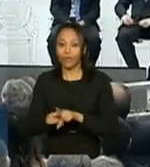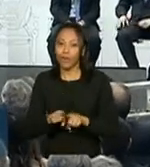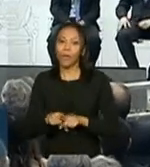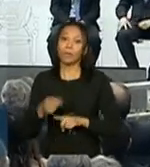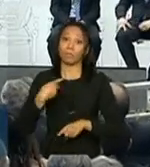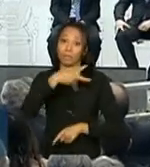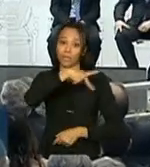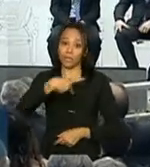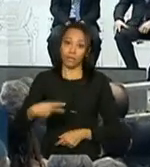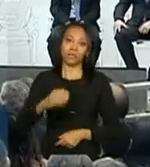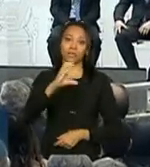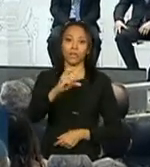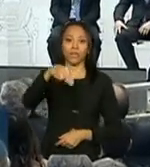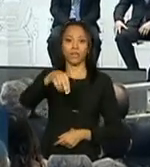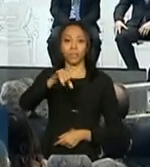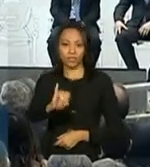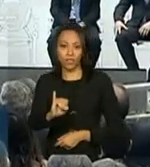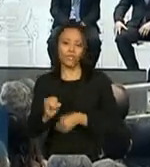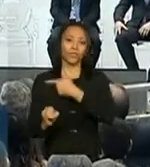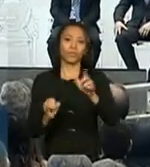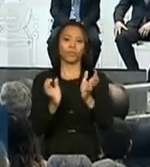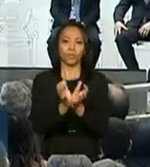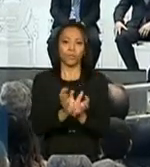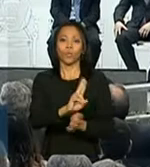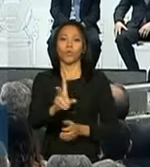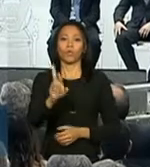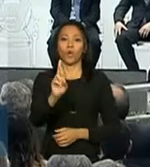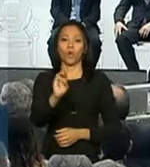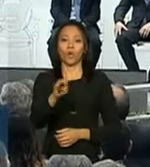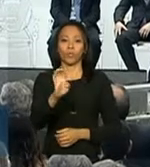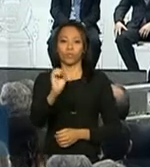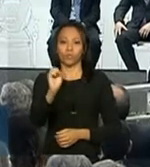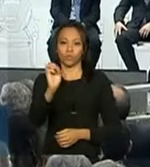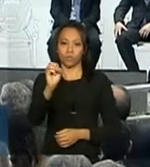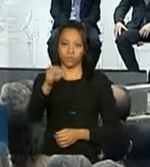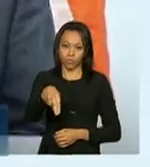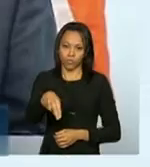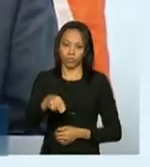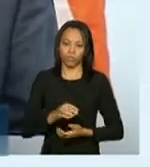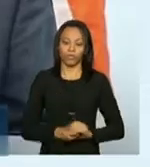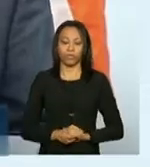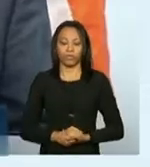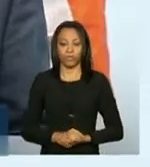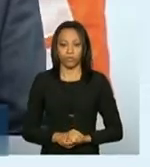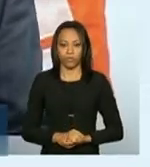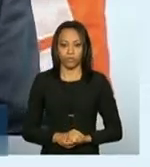presidente da CNI e do Grupo Ortengue, Robson Braga de Andrade.